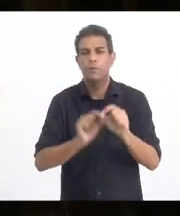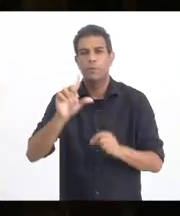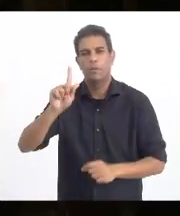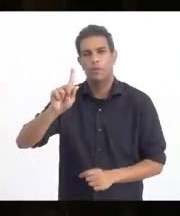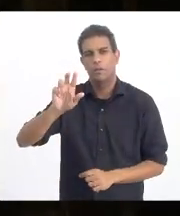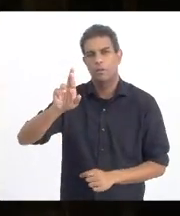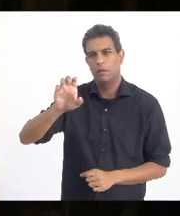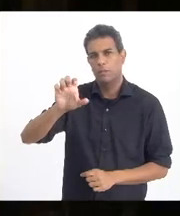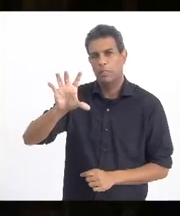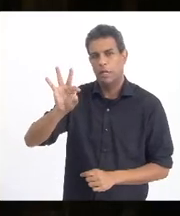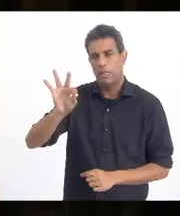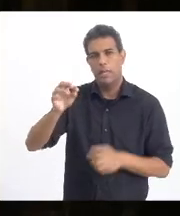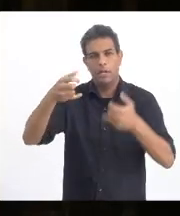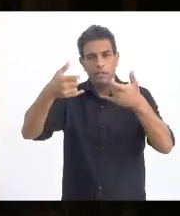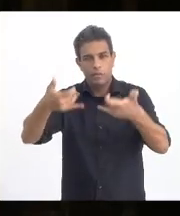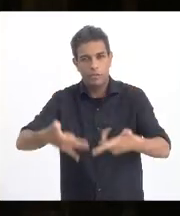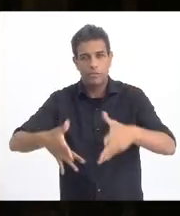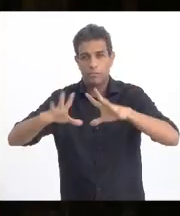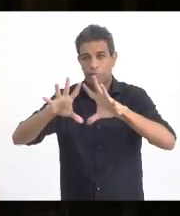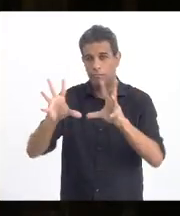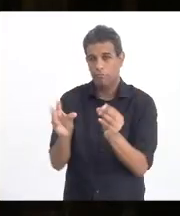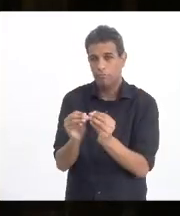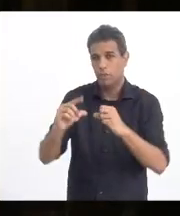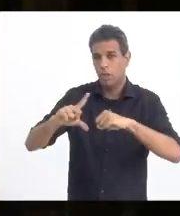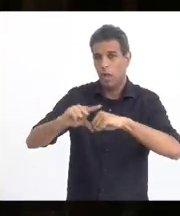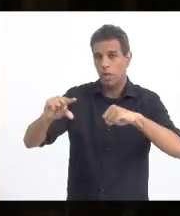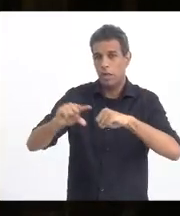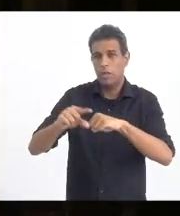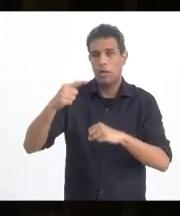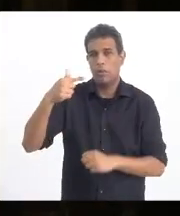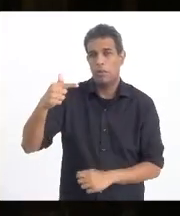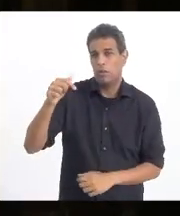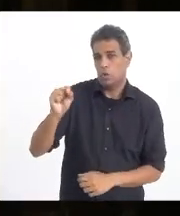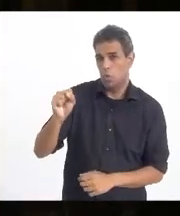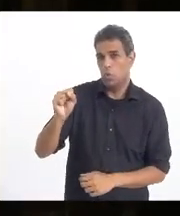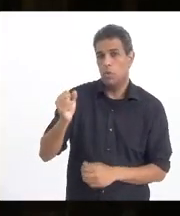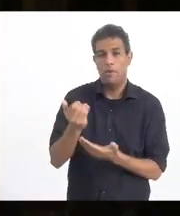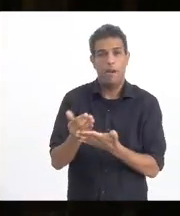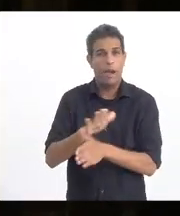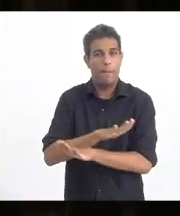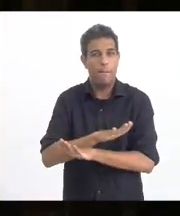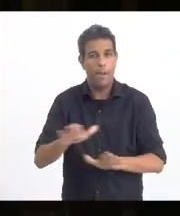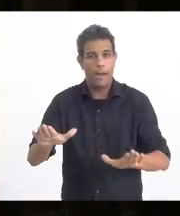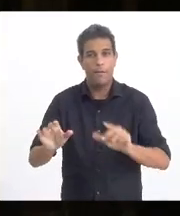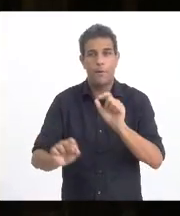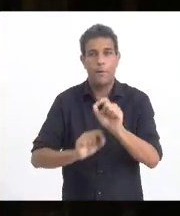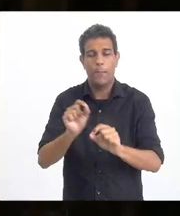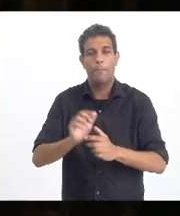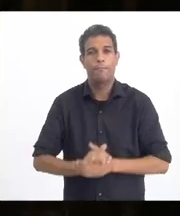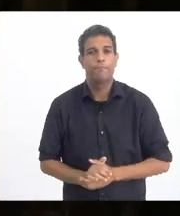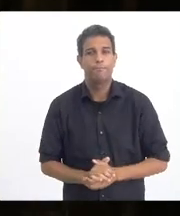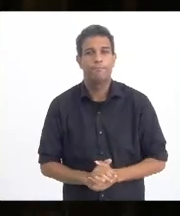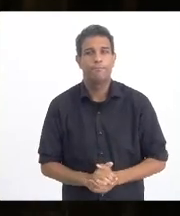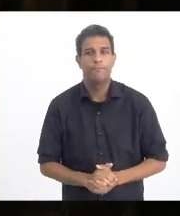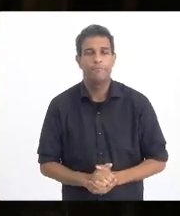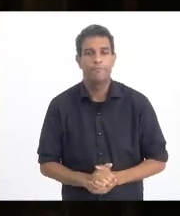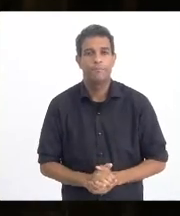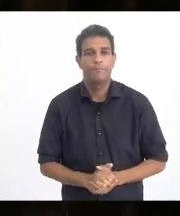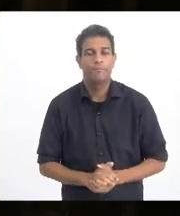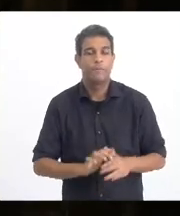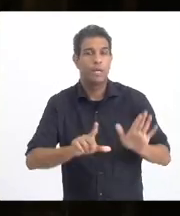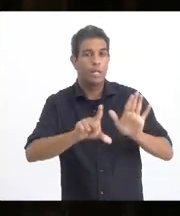Gretchen, já mencionei aqui a questão do artigo 78, nós estamos acabando. Eu falei aqui, o artigo,